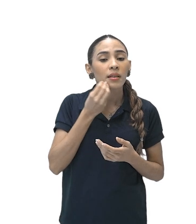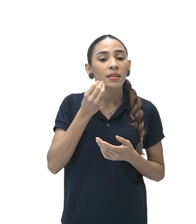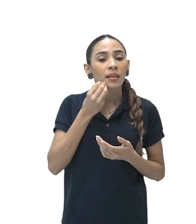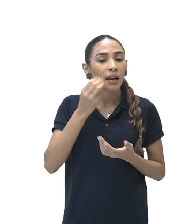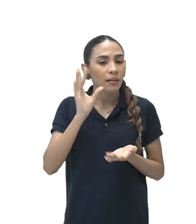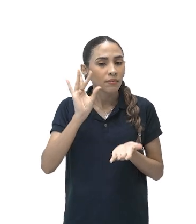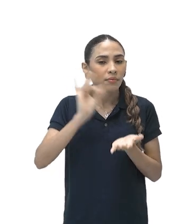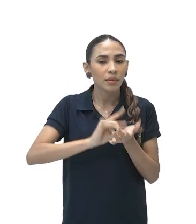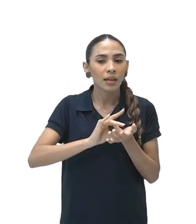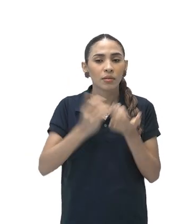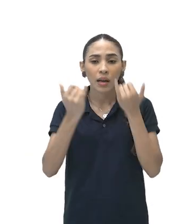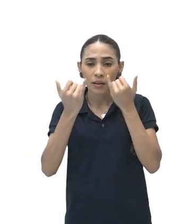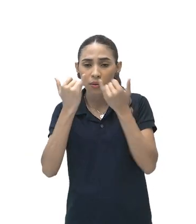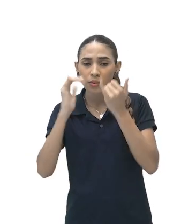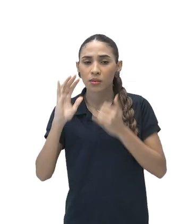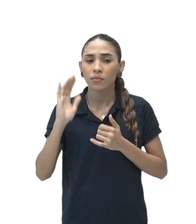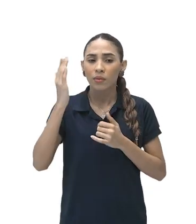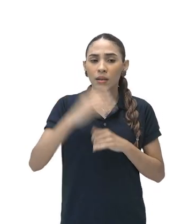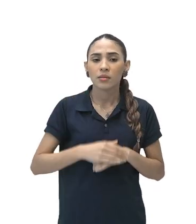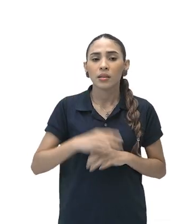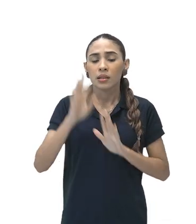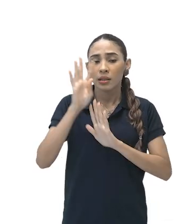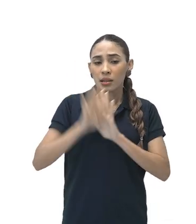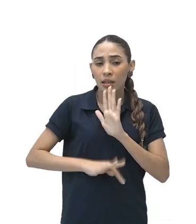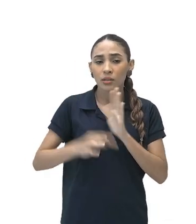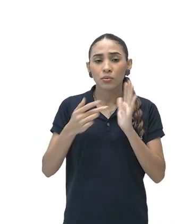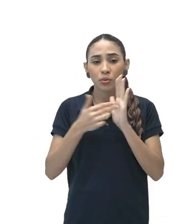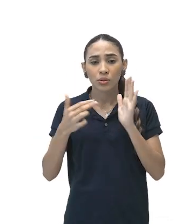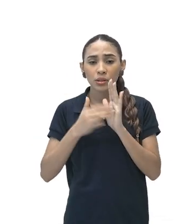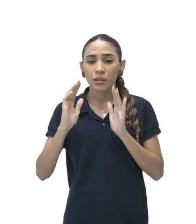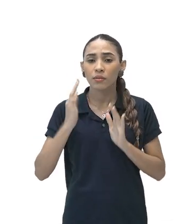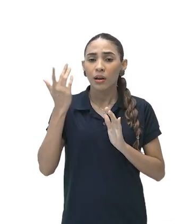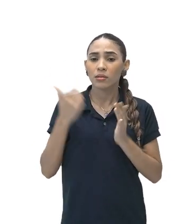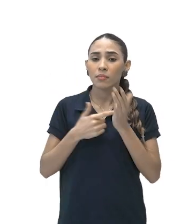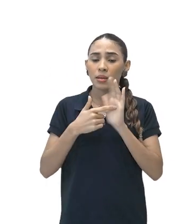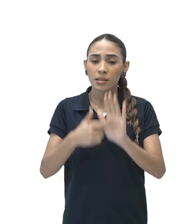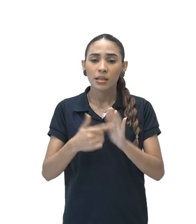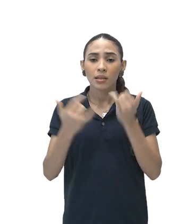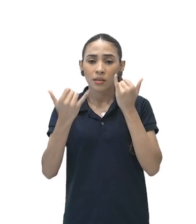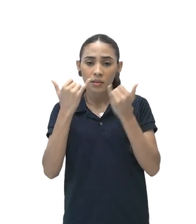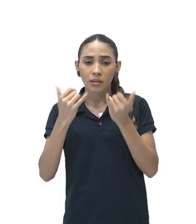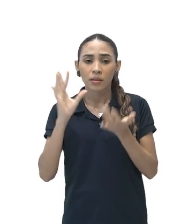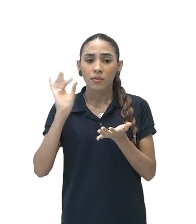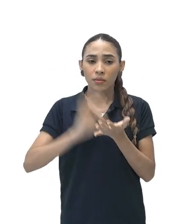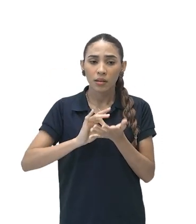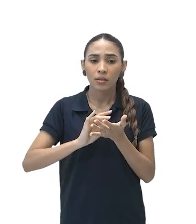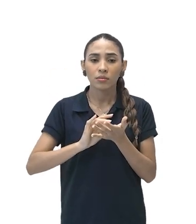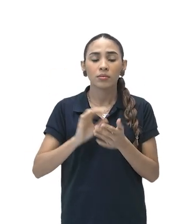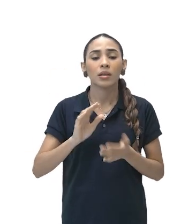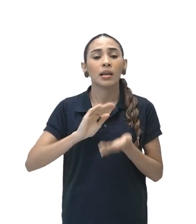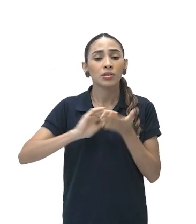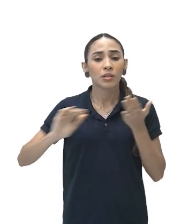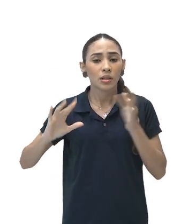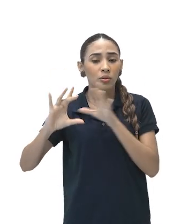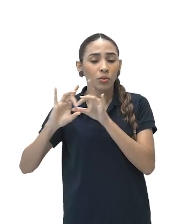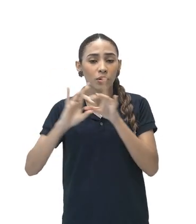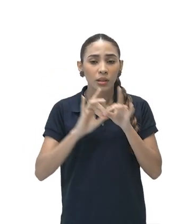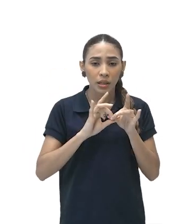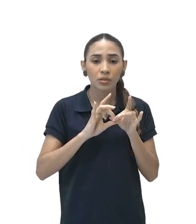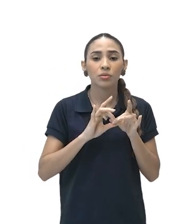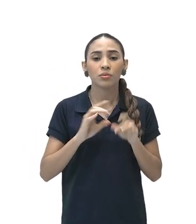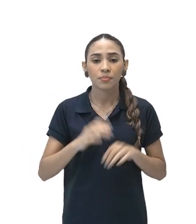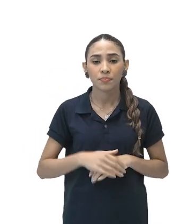dar veracidade à informação falsa, textos de notícias falsas apresentam dados oficiais, retirando-os